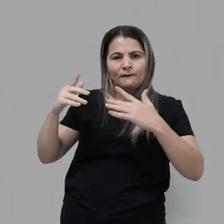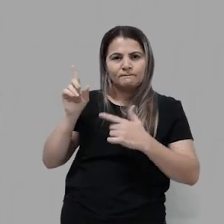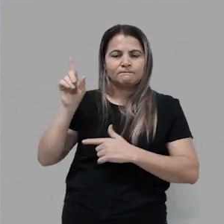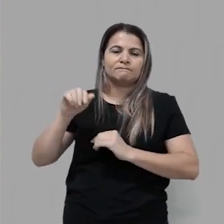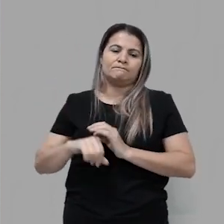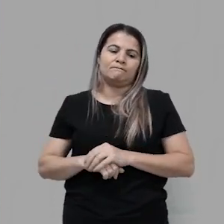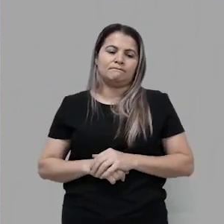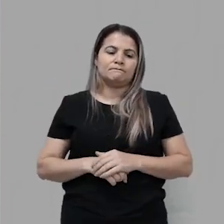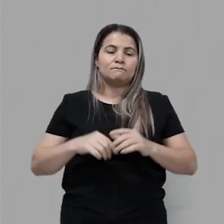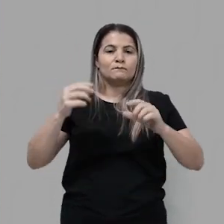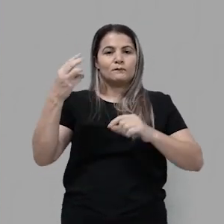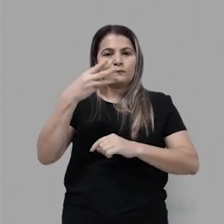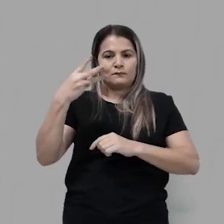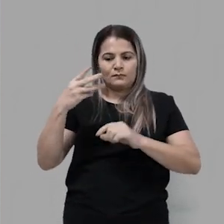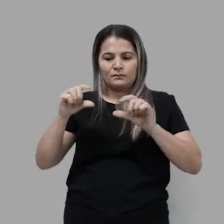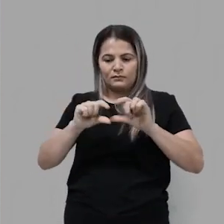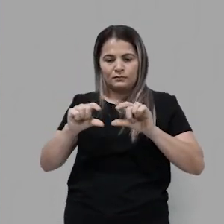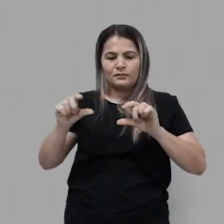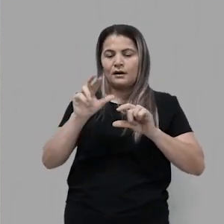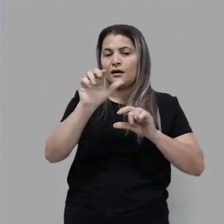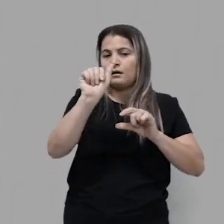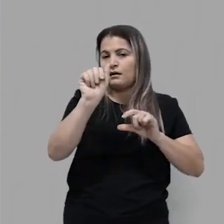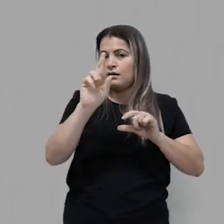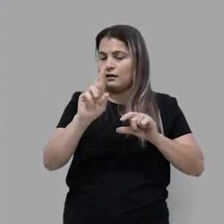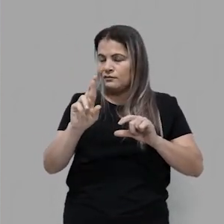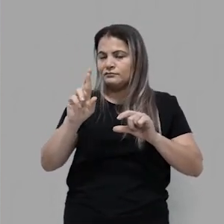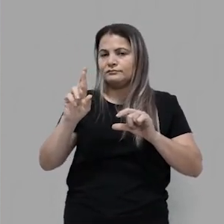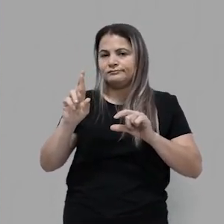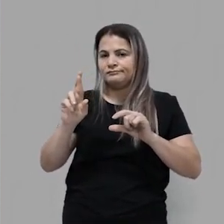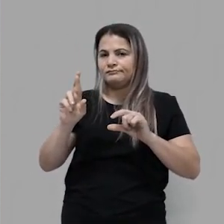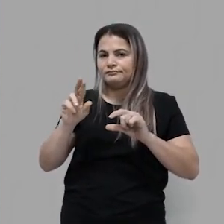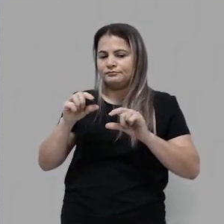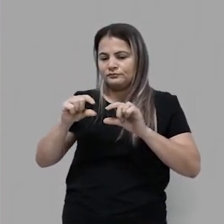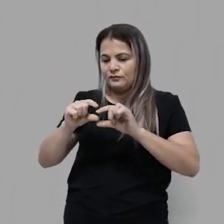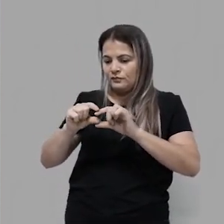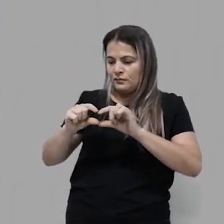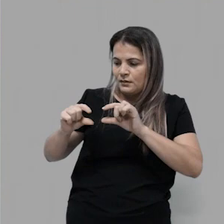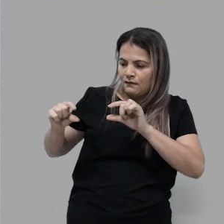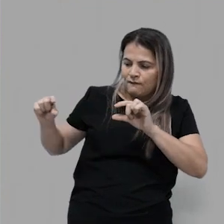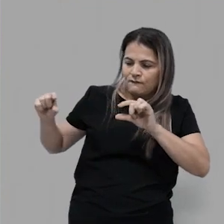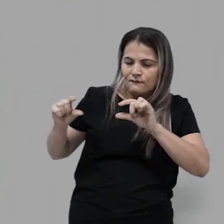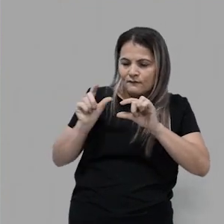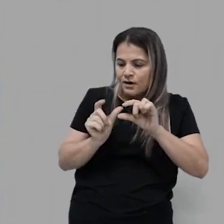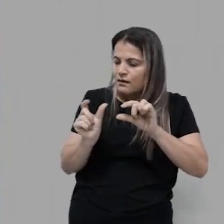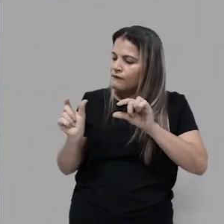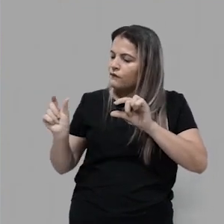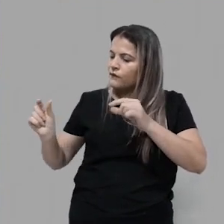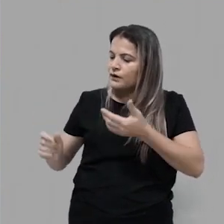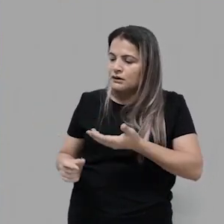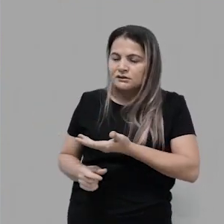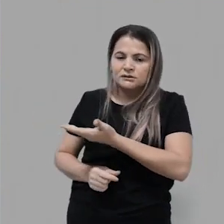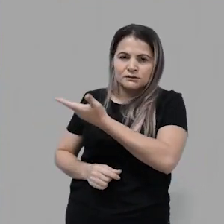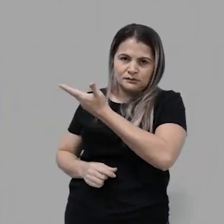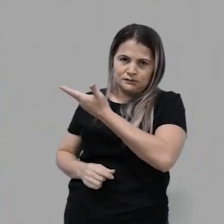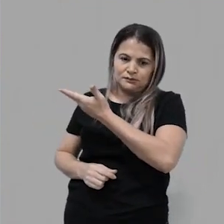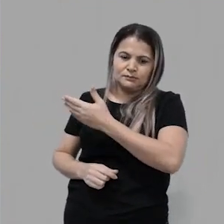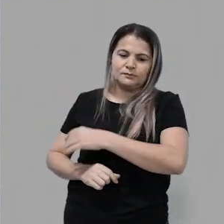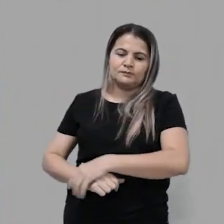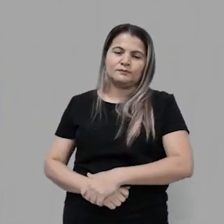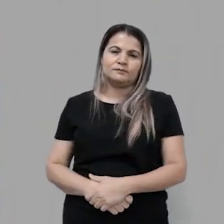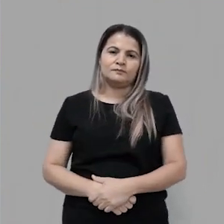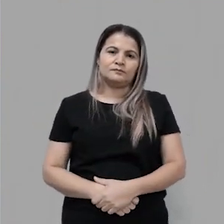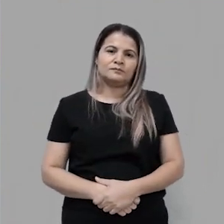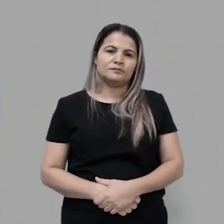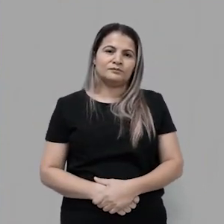Sufixo ar, popular, popular. Spectacular, espetacular. Vulgar,